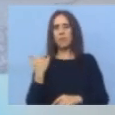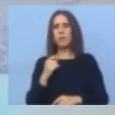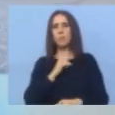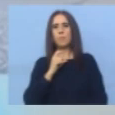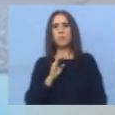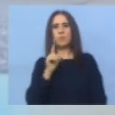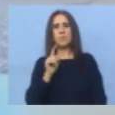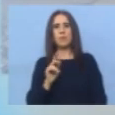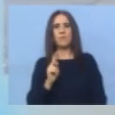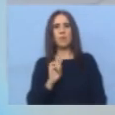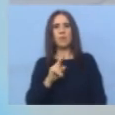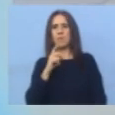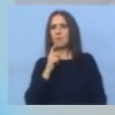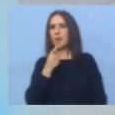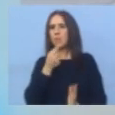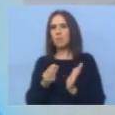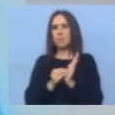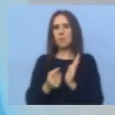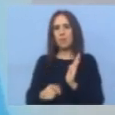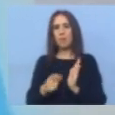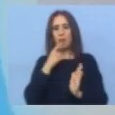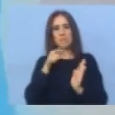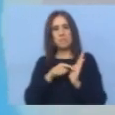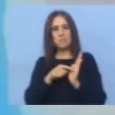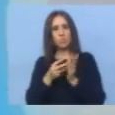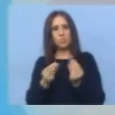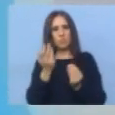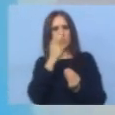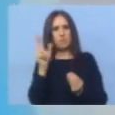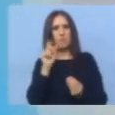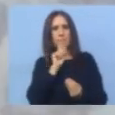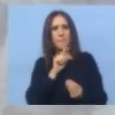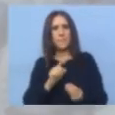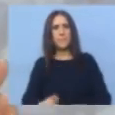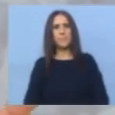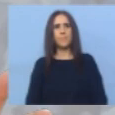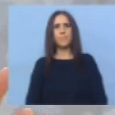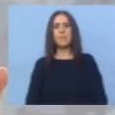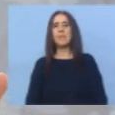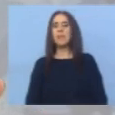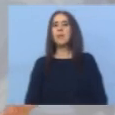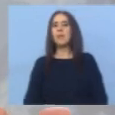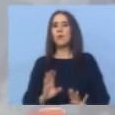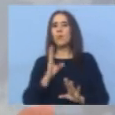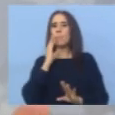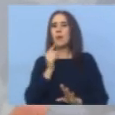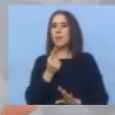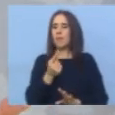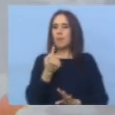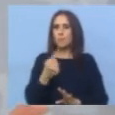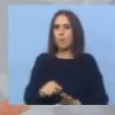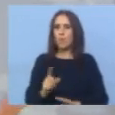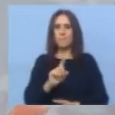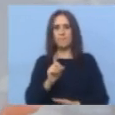ia dizendo que elas têm de estar incluídas, e é só por essa via que se conseguem soluções definitivas. Eu penso que não é só por esta via, mas esta via pode ajudar